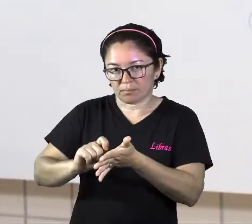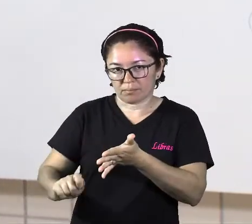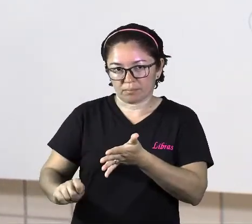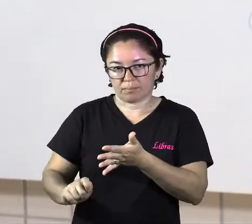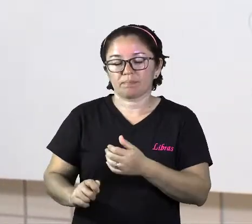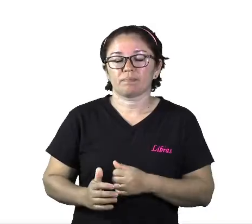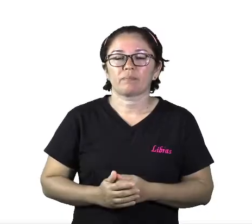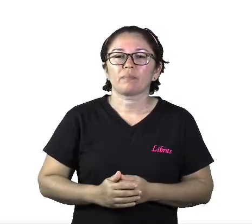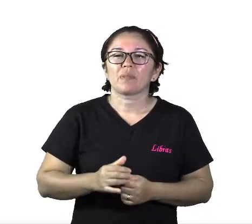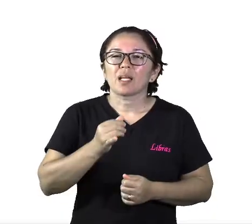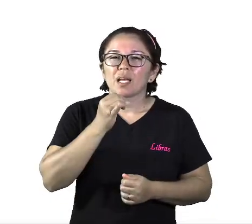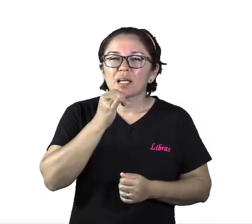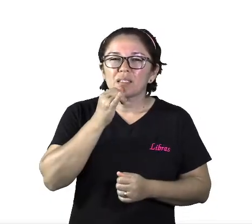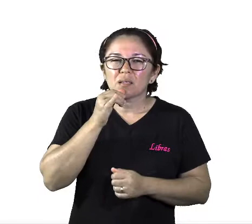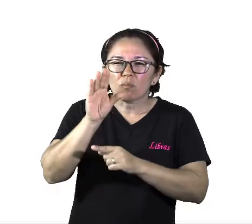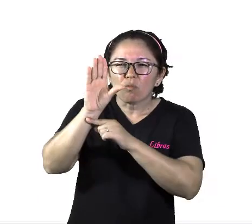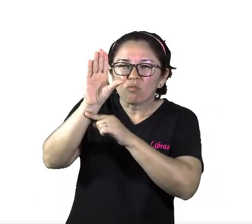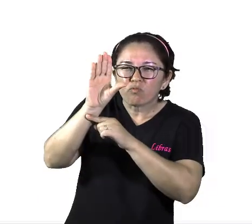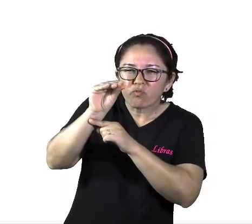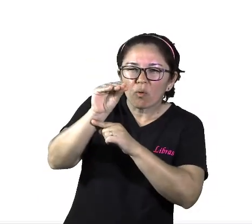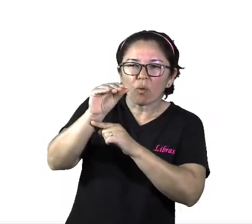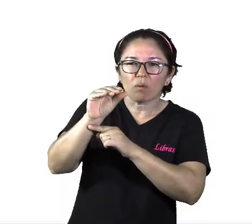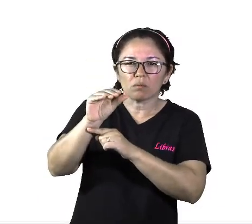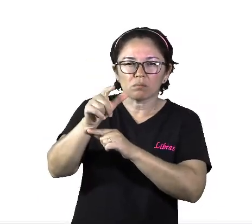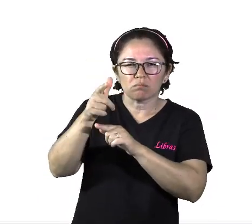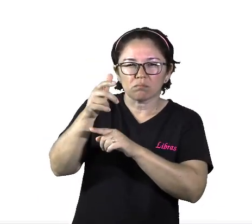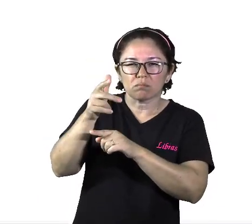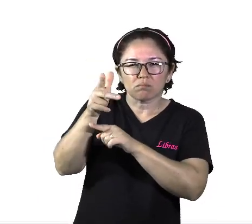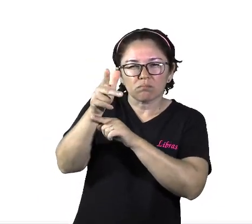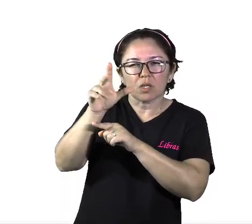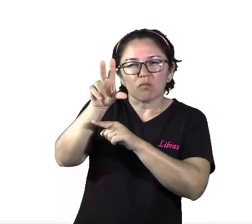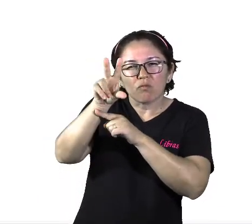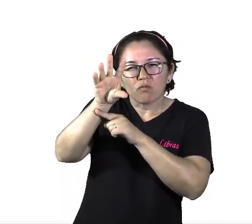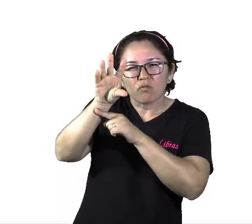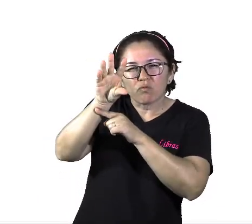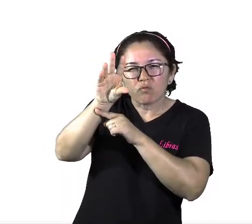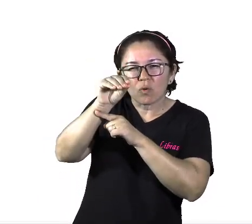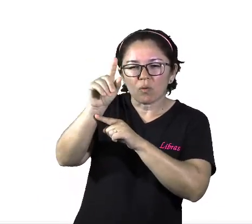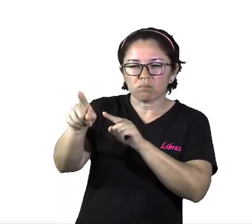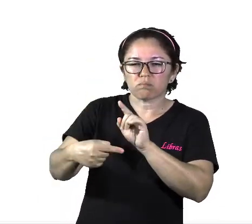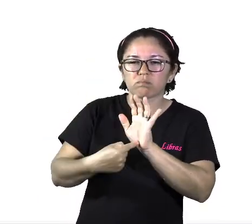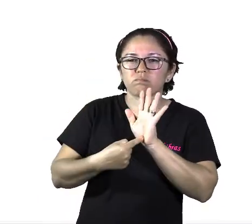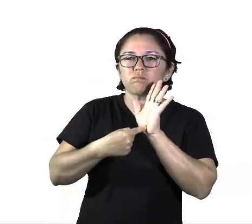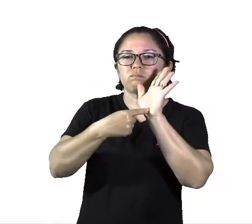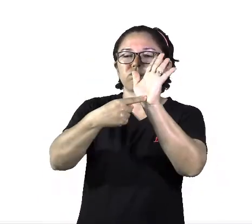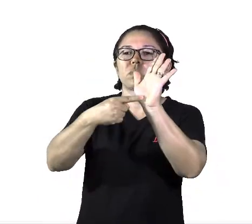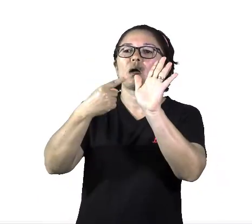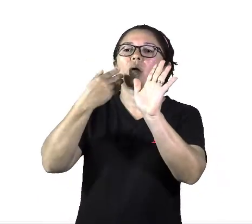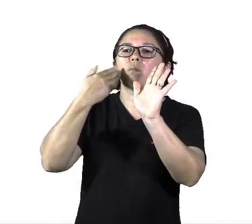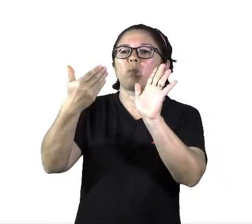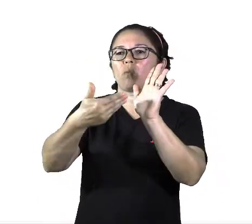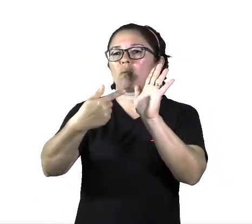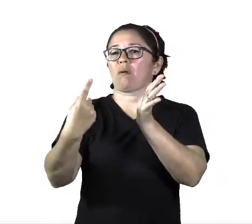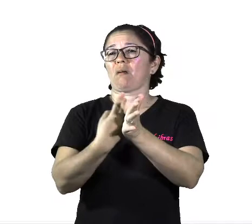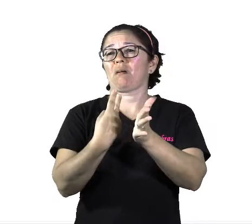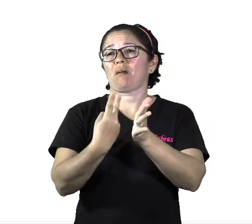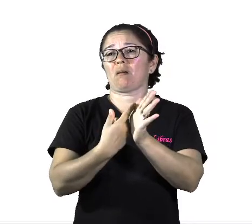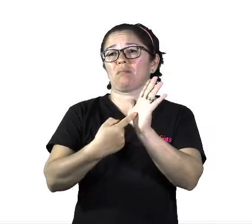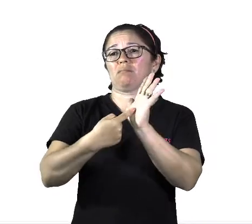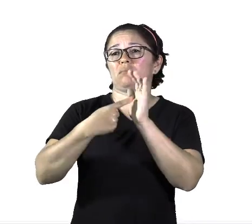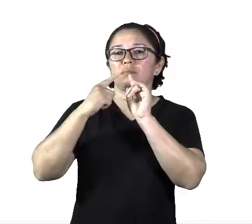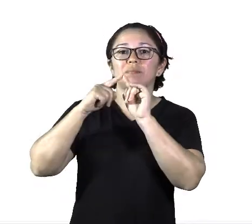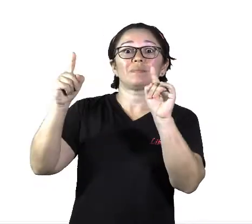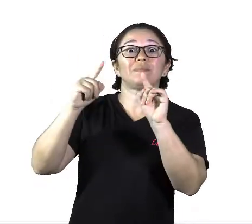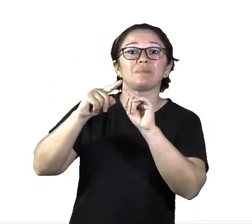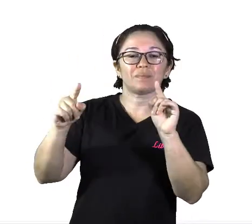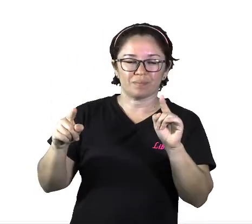Na tela. Uma fotodenúncia é um tipo de reportagem o quê? jornalística, na qual a comunicação é